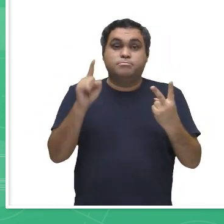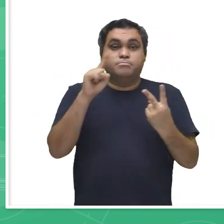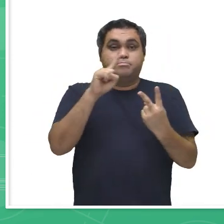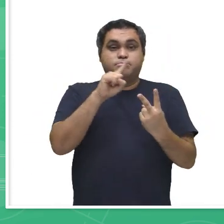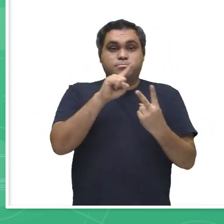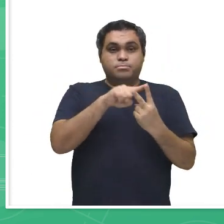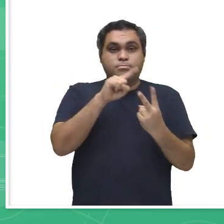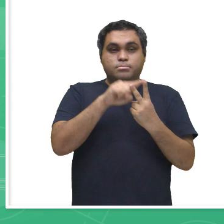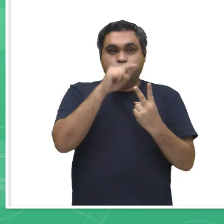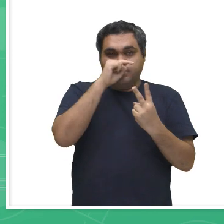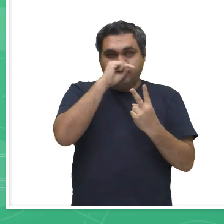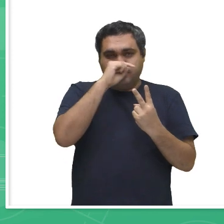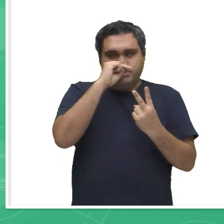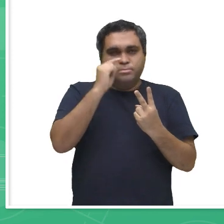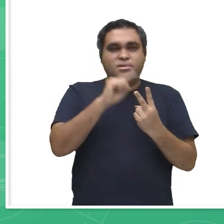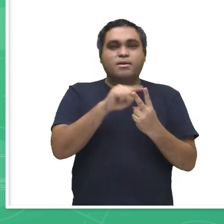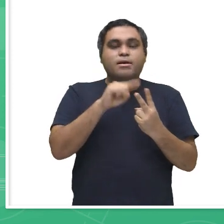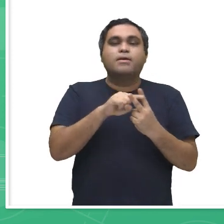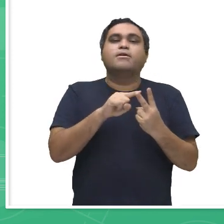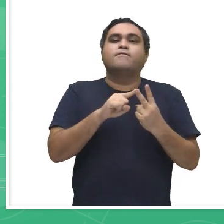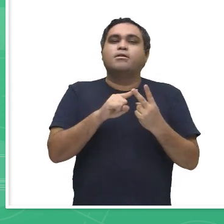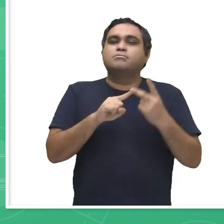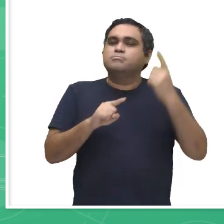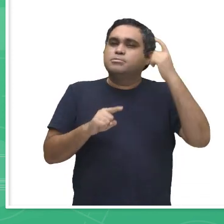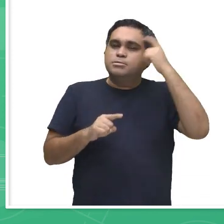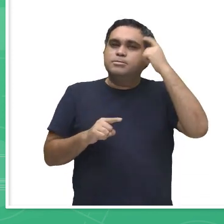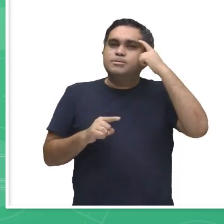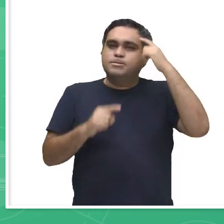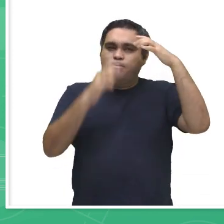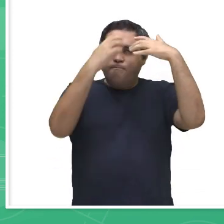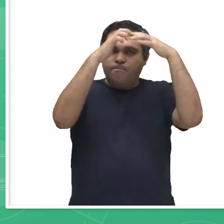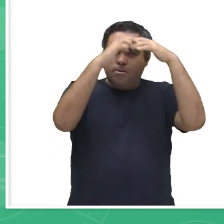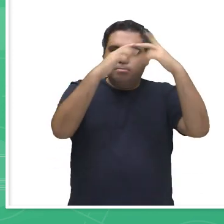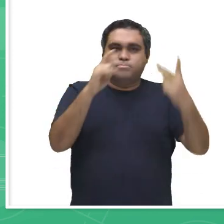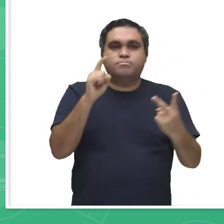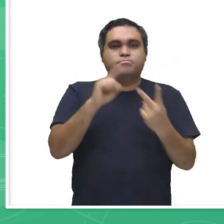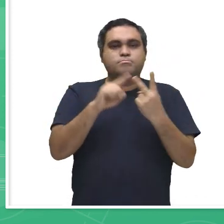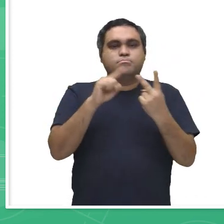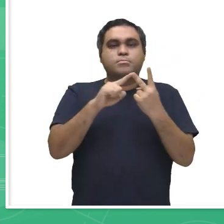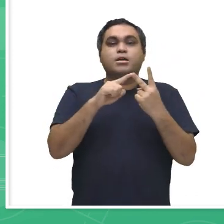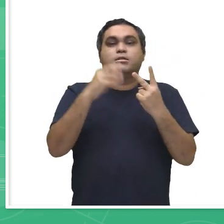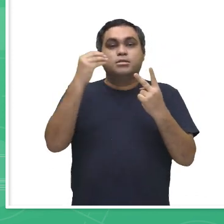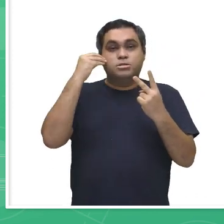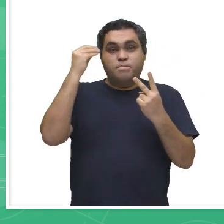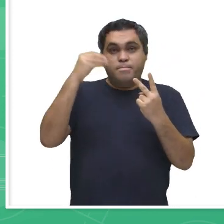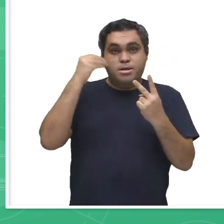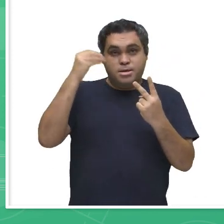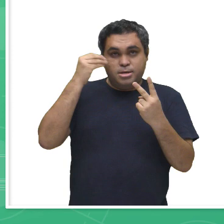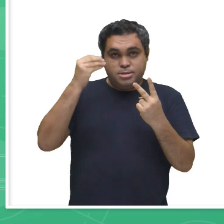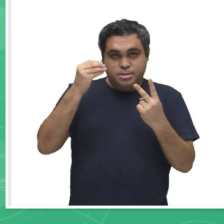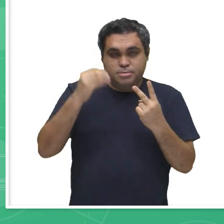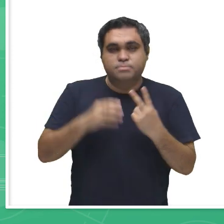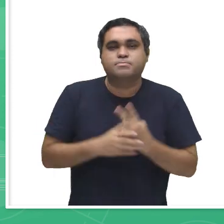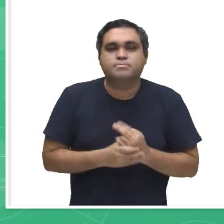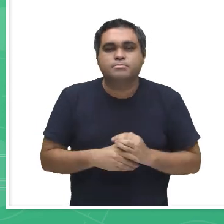da razão, e o empirismo se baseia na ideia da experiência.